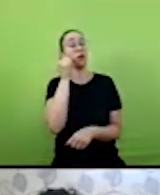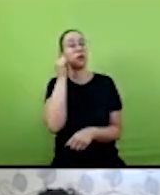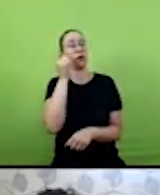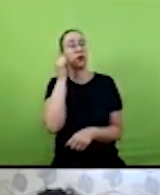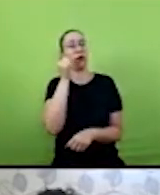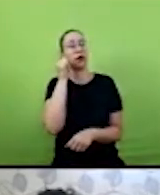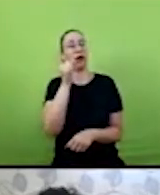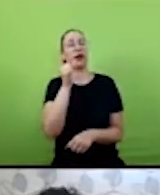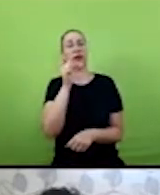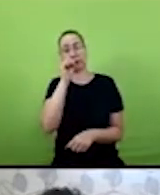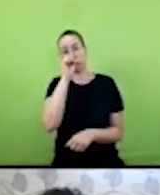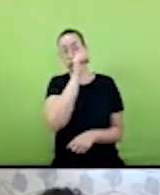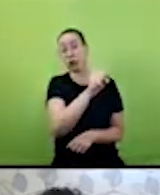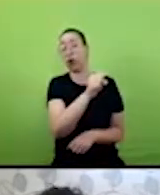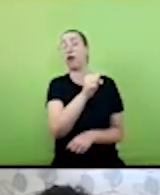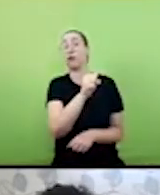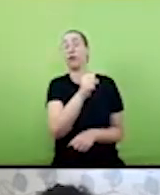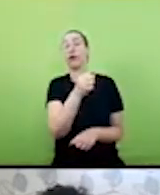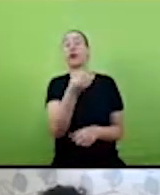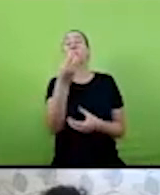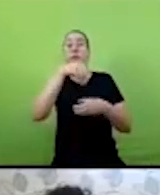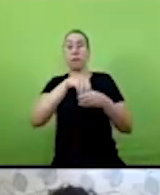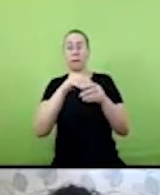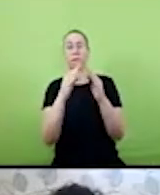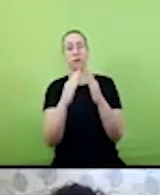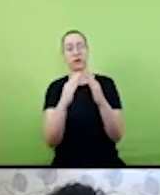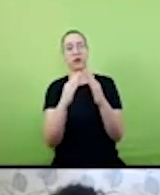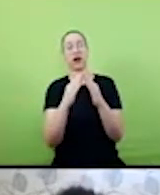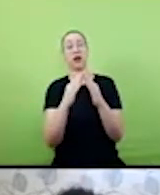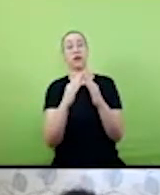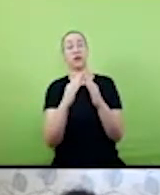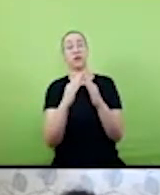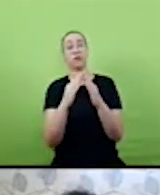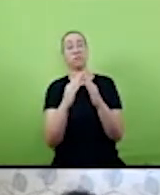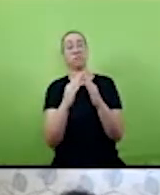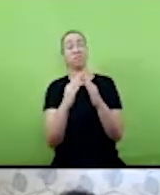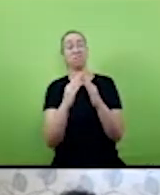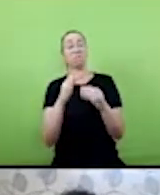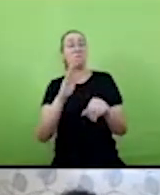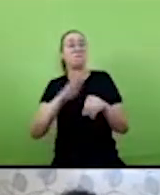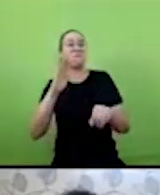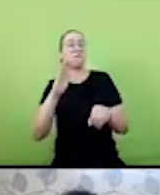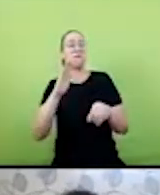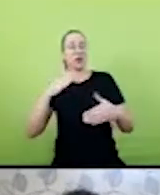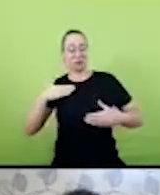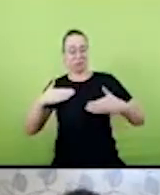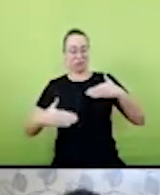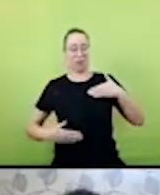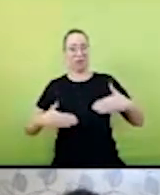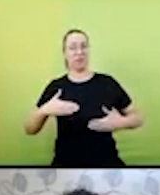ela sofre violência, principalmente a violência física, e muitas vezes até o feminicídio, né, porque